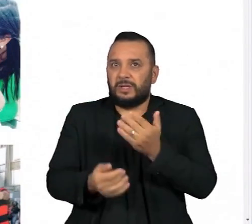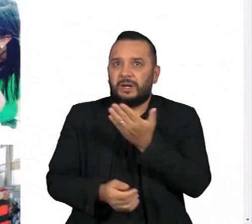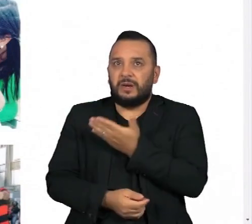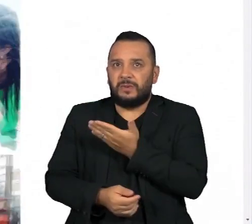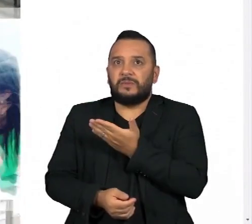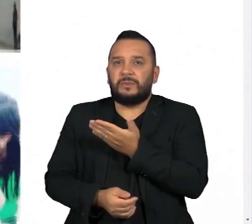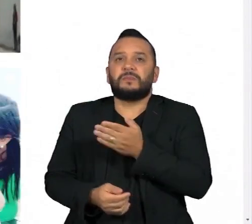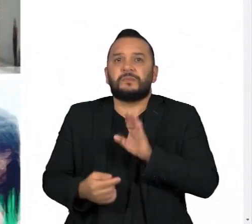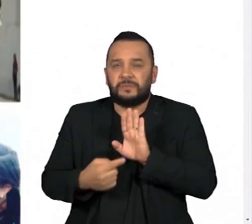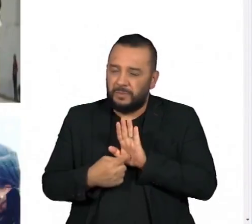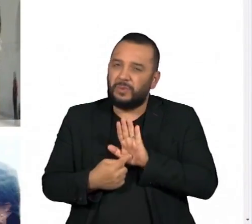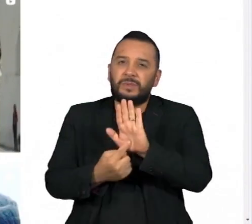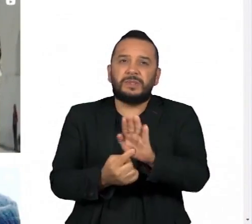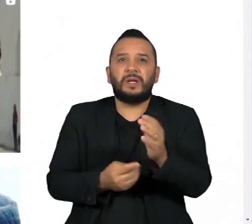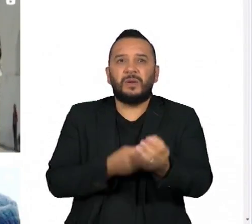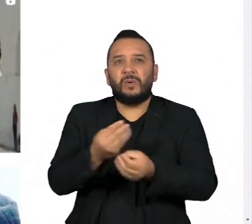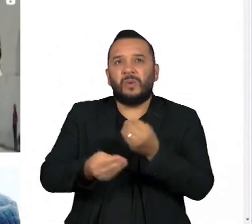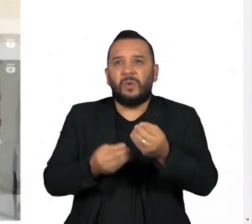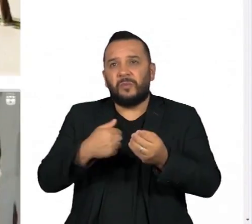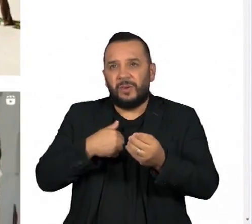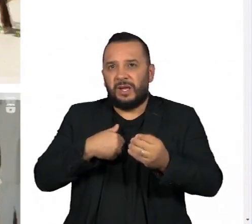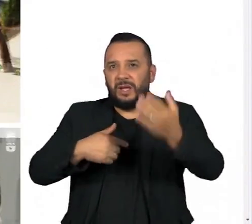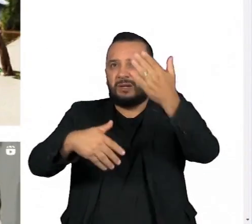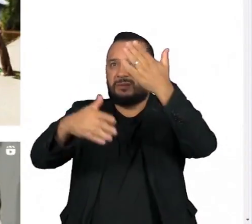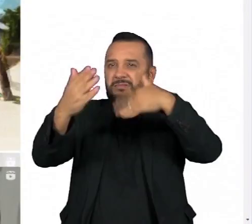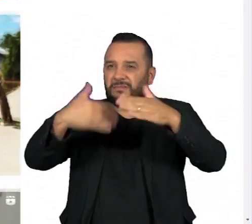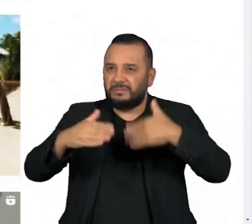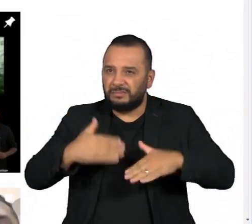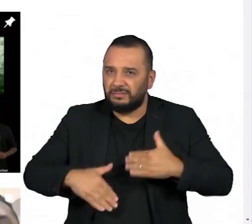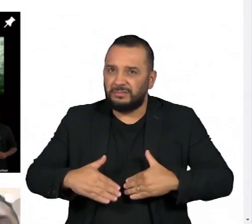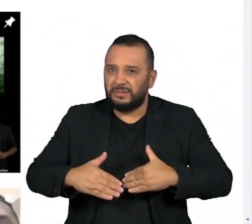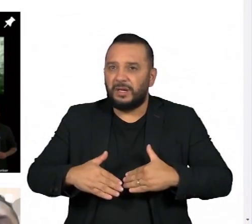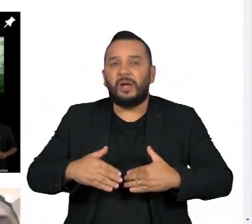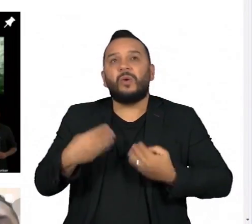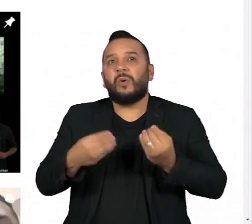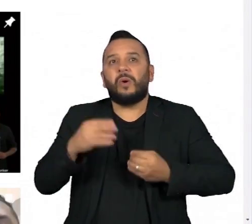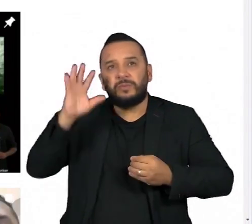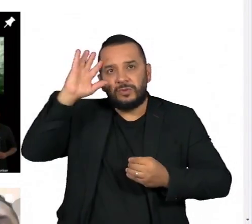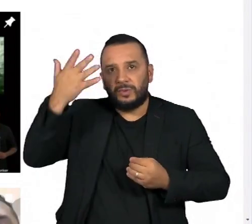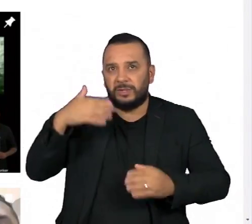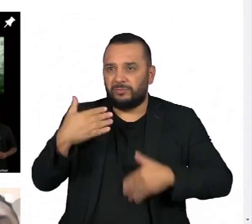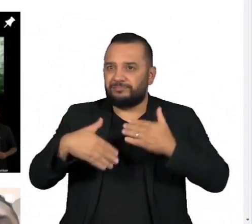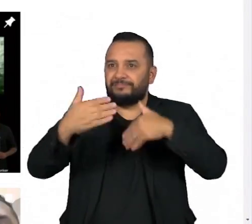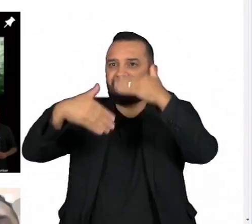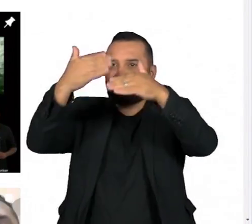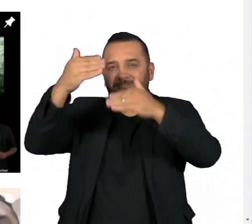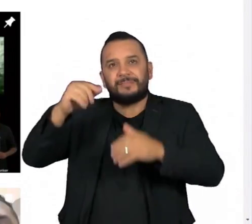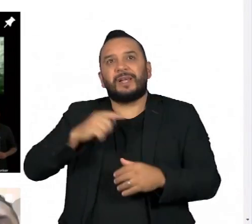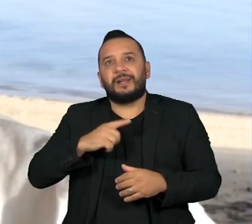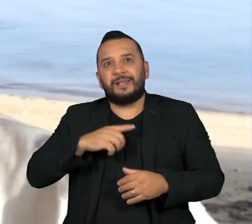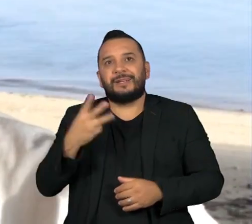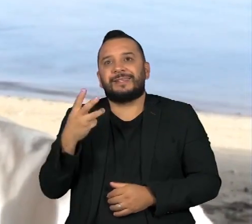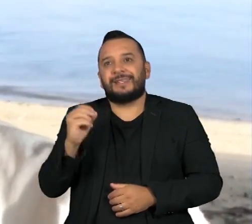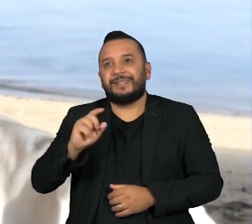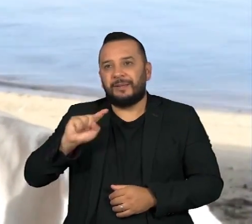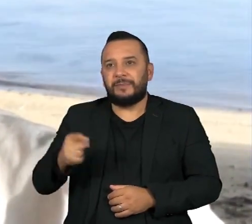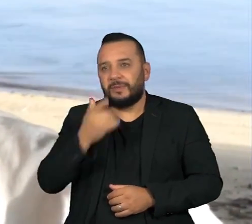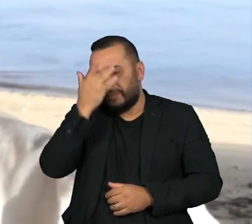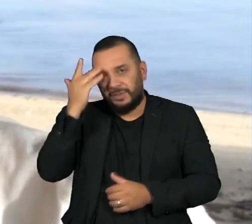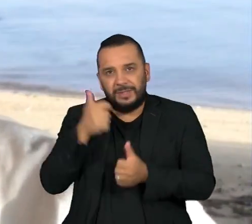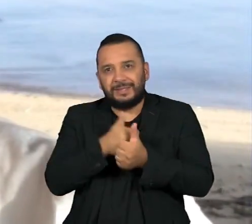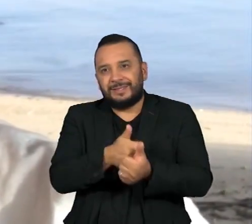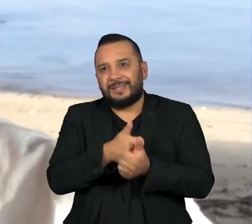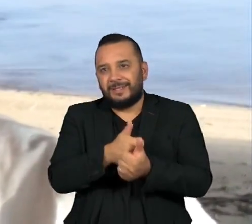de como eu cheguei naquela situação e o melhor de como eu saí. Chegamos a 30 mil seguidores. Escrevi o livro no